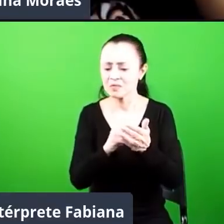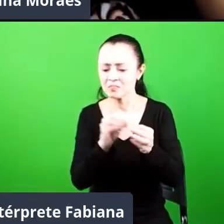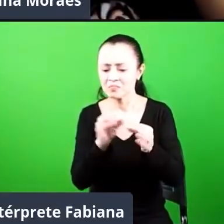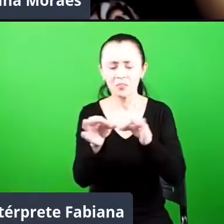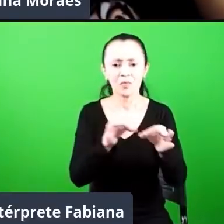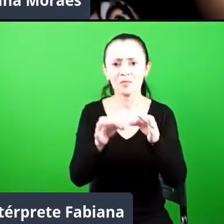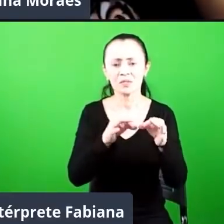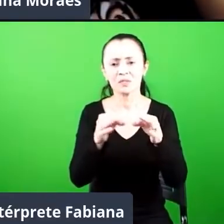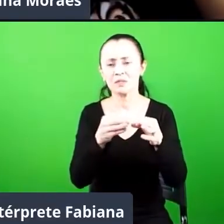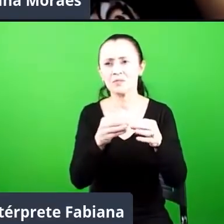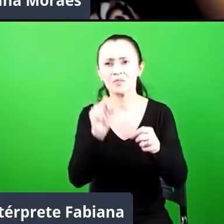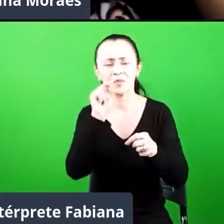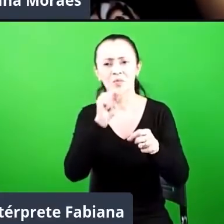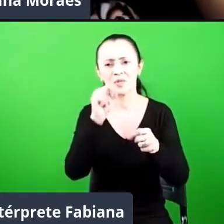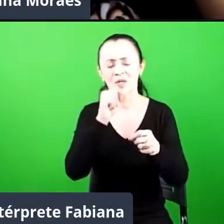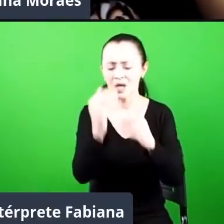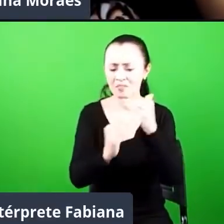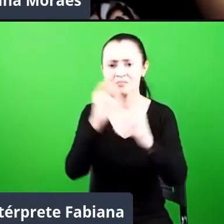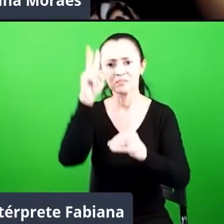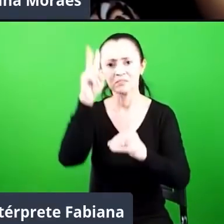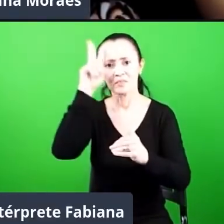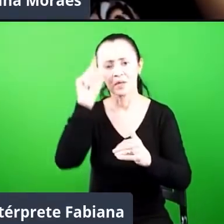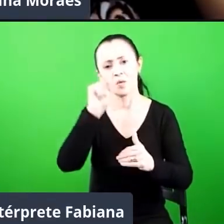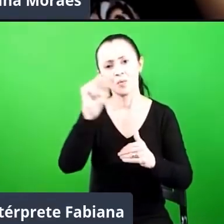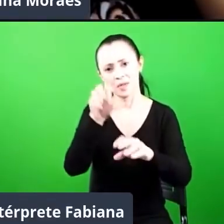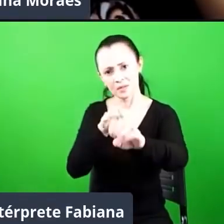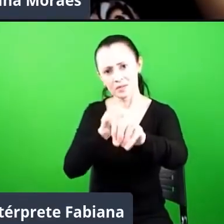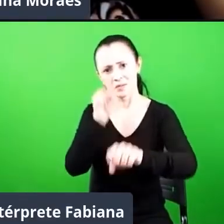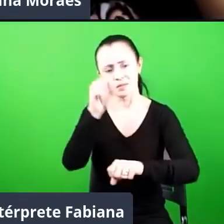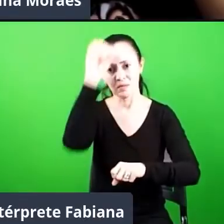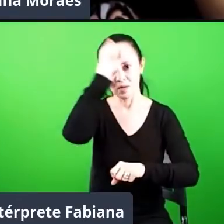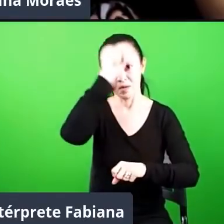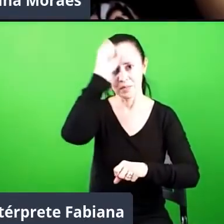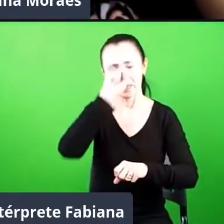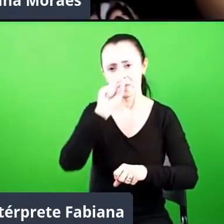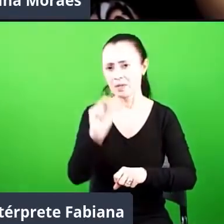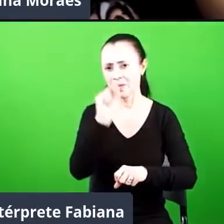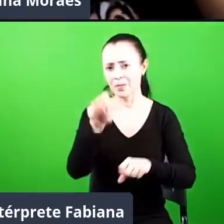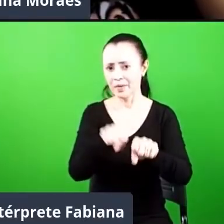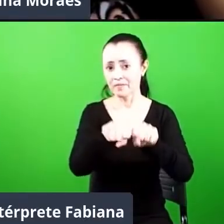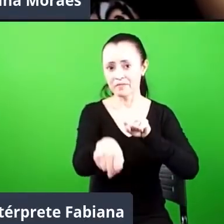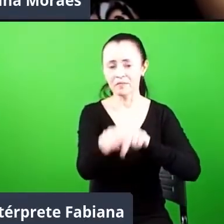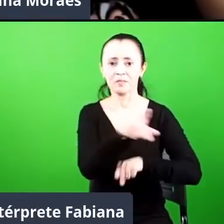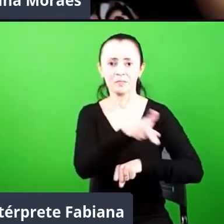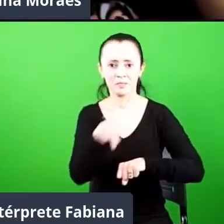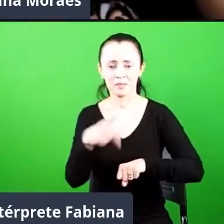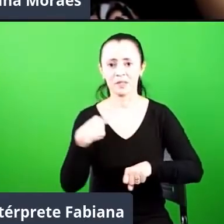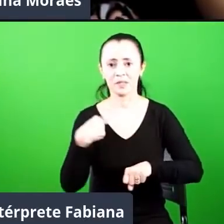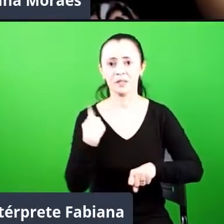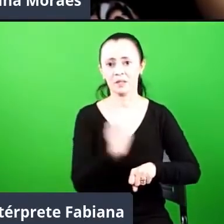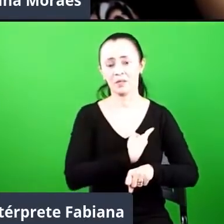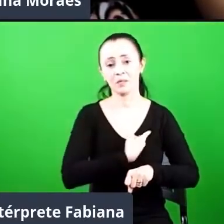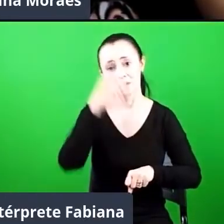do que é aprender, do que é educação, do que é formação de professores. Nós aprendemos historicamente,